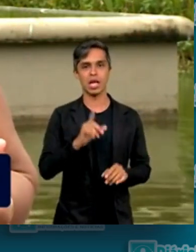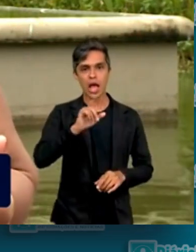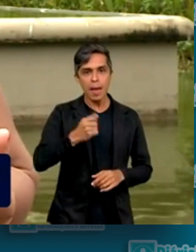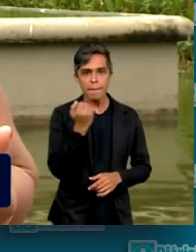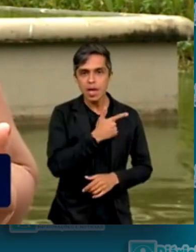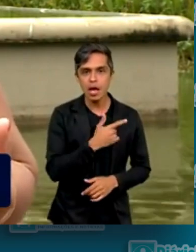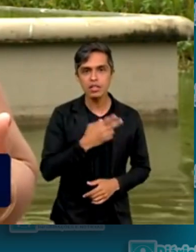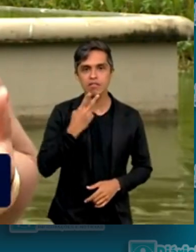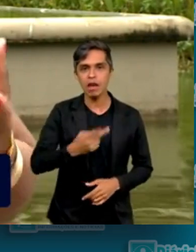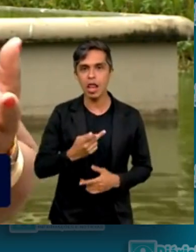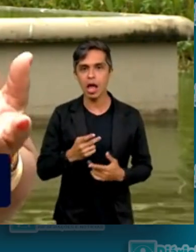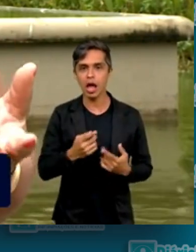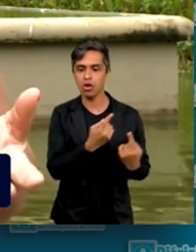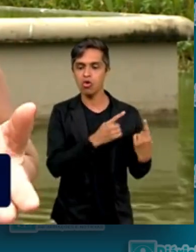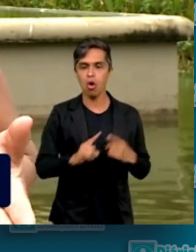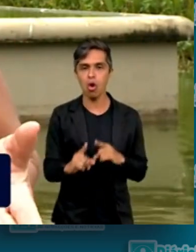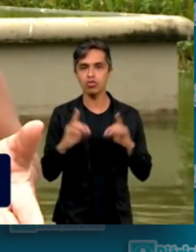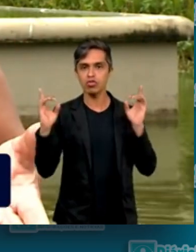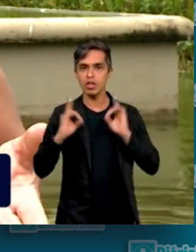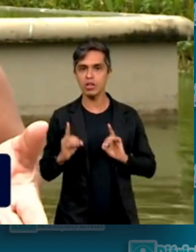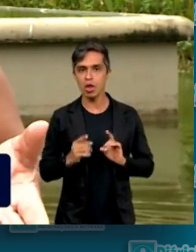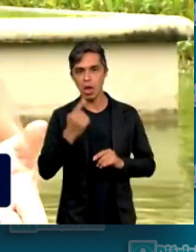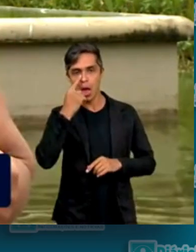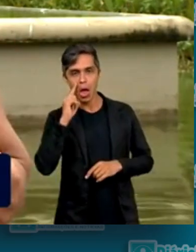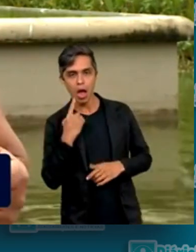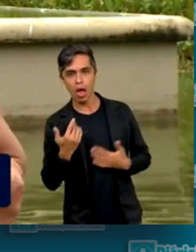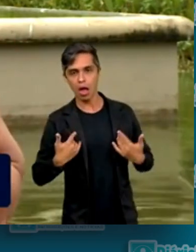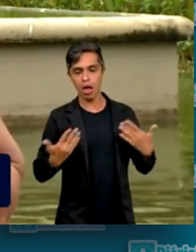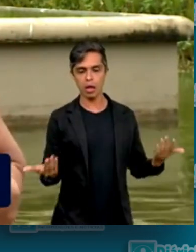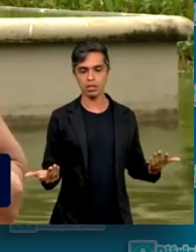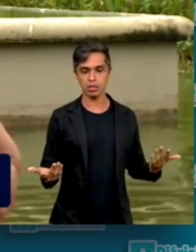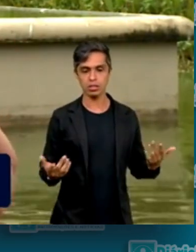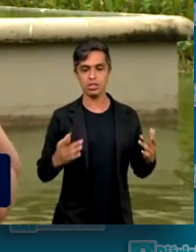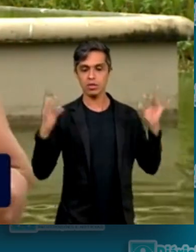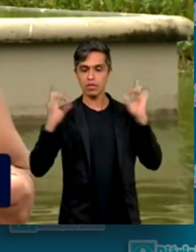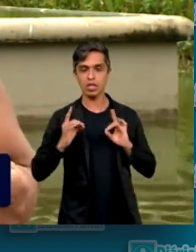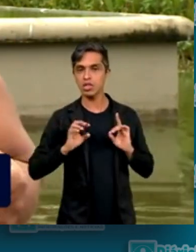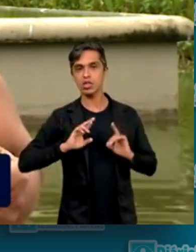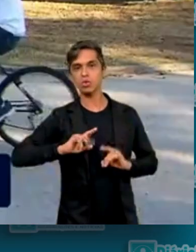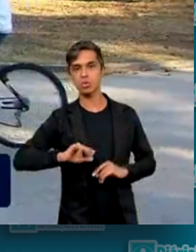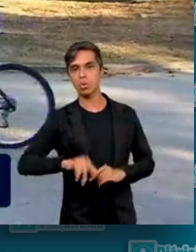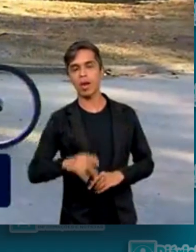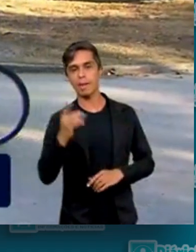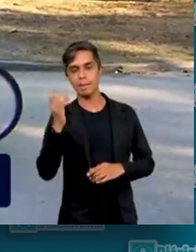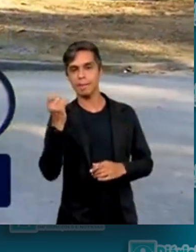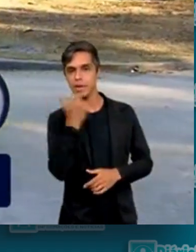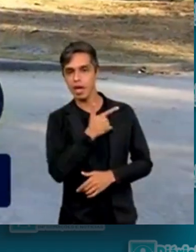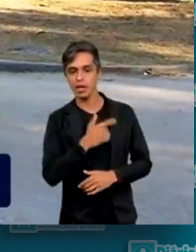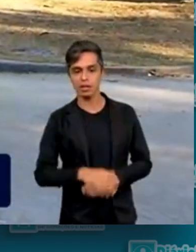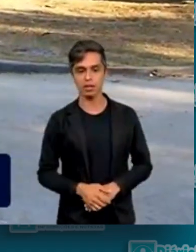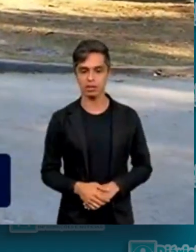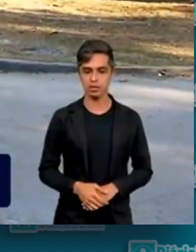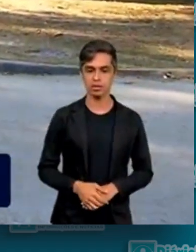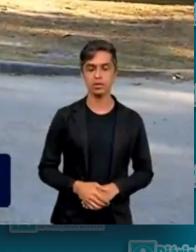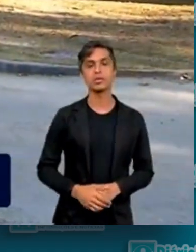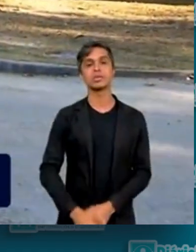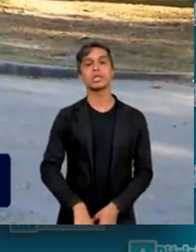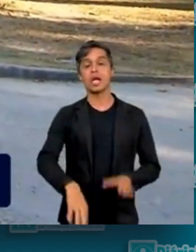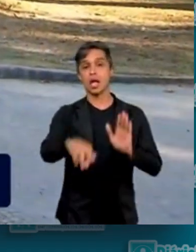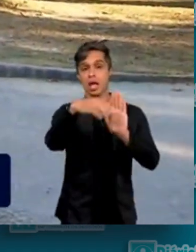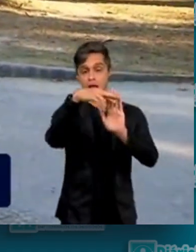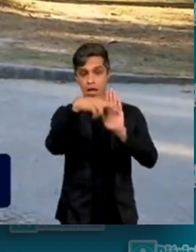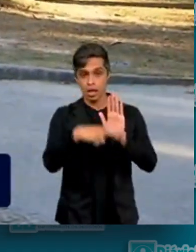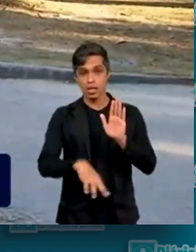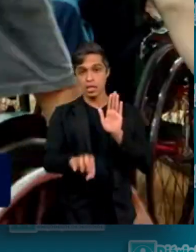piada fazer os outros chorarem? A deficiência não é uma piada. De acordo com o Estatuto da Pessoa